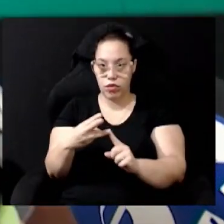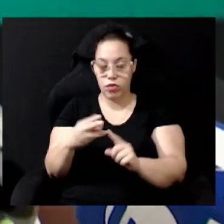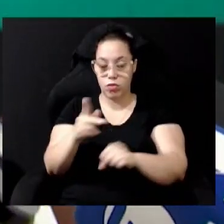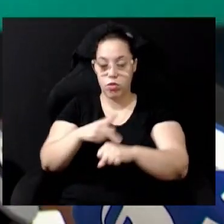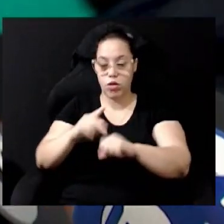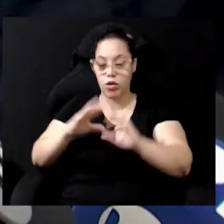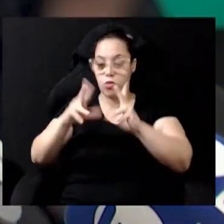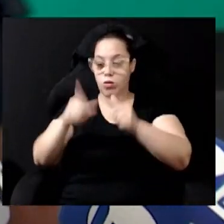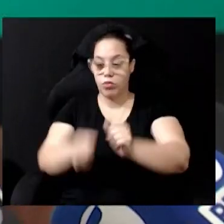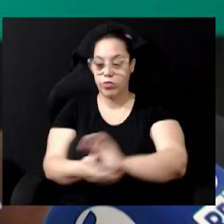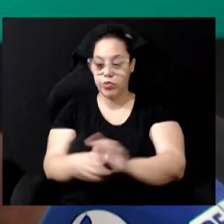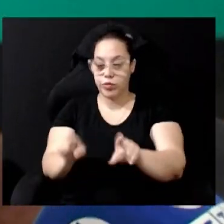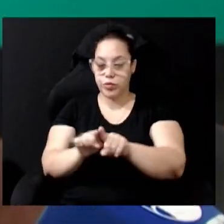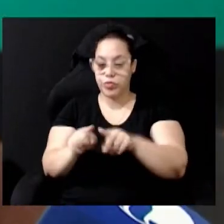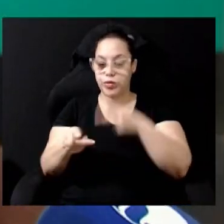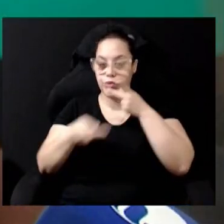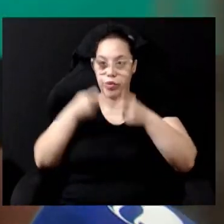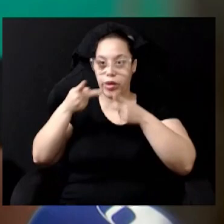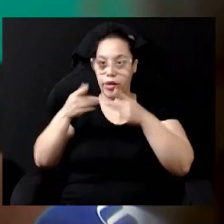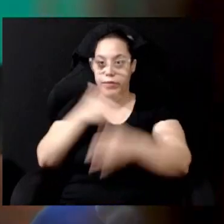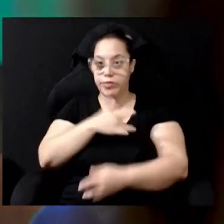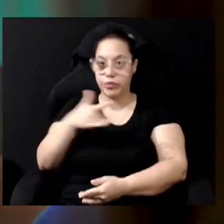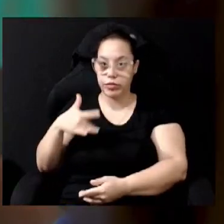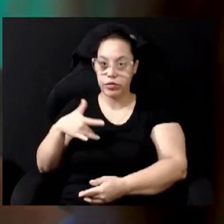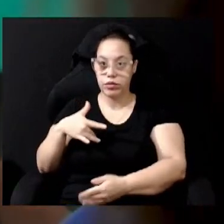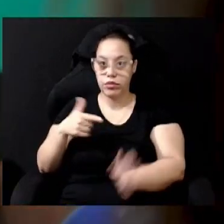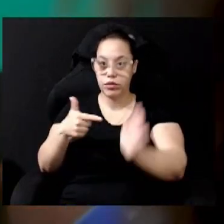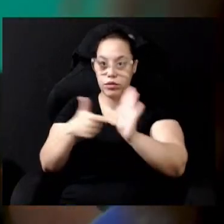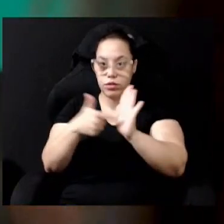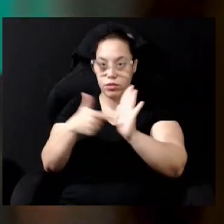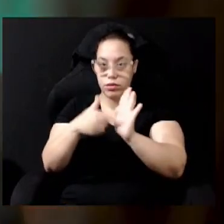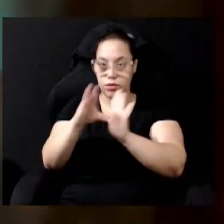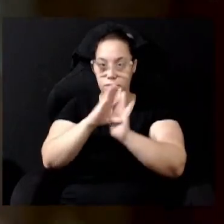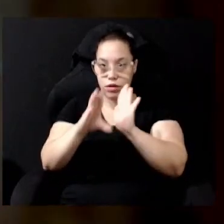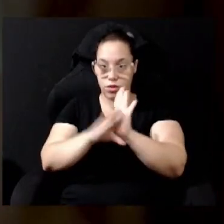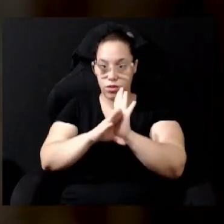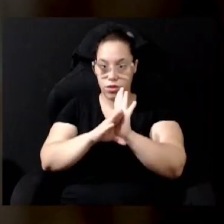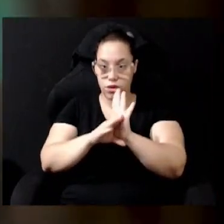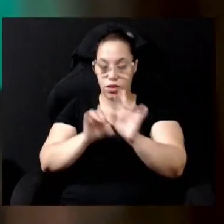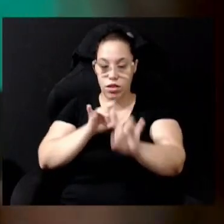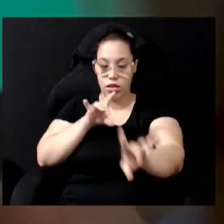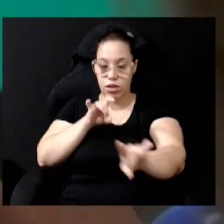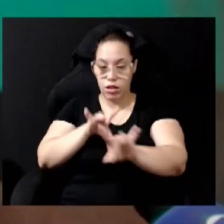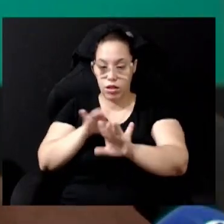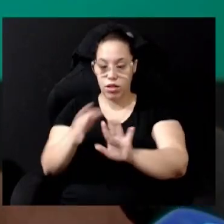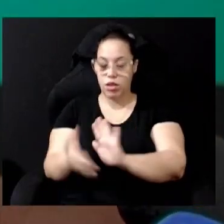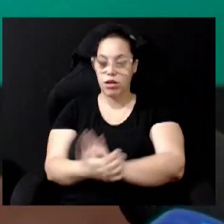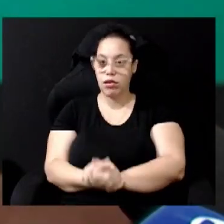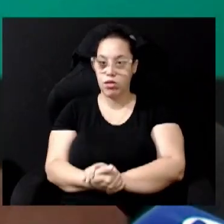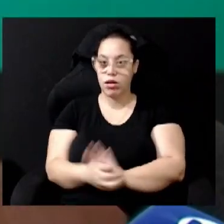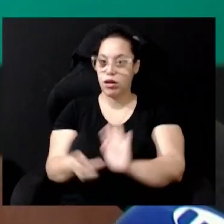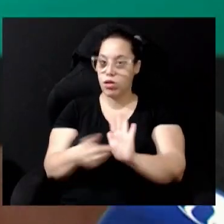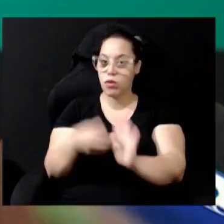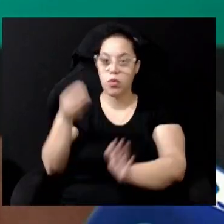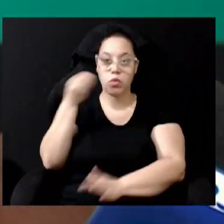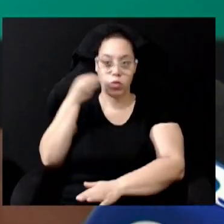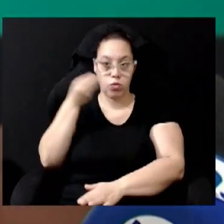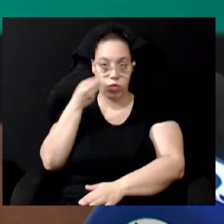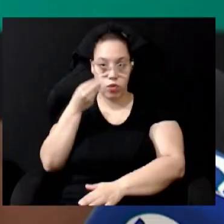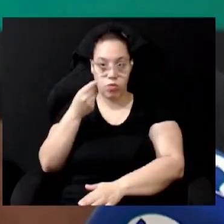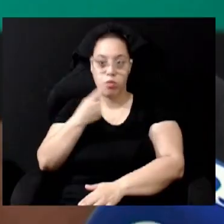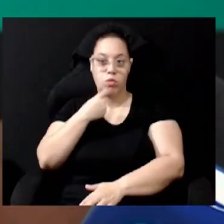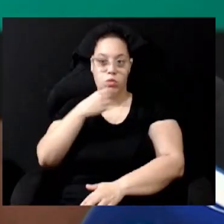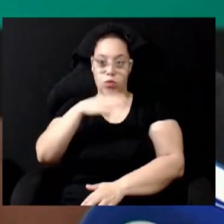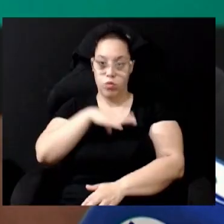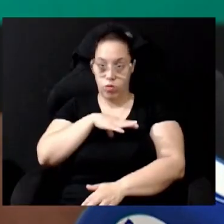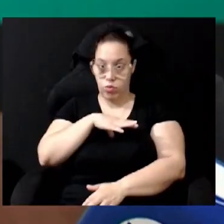também vamos falar, na área de saúde, nós vamos apresentar nosso programa de saúde digital. Então nós vamos mostrar experiências que Campinas tem